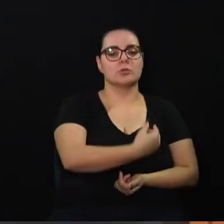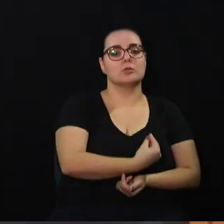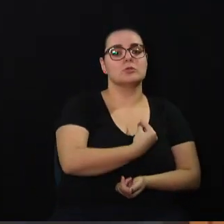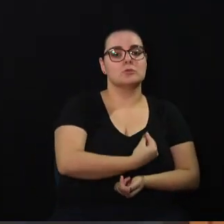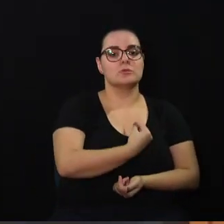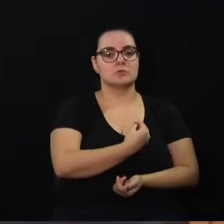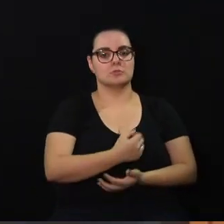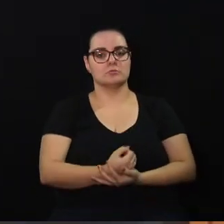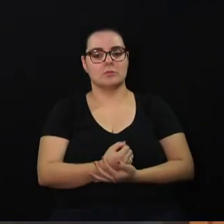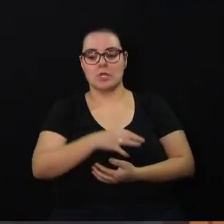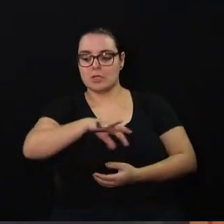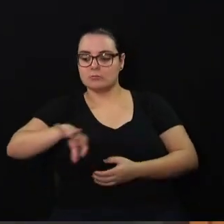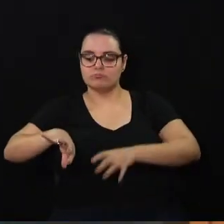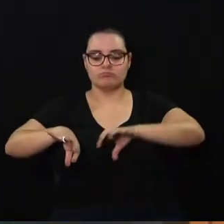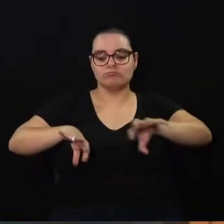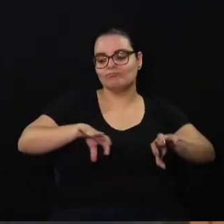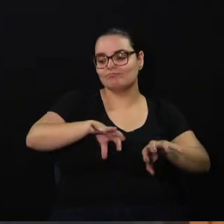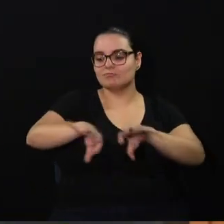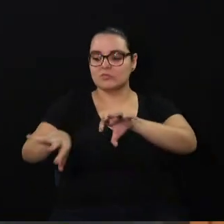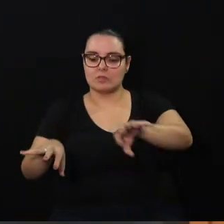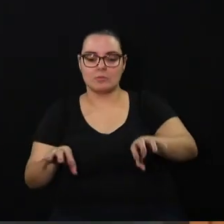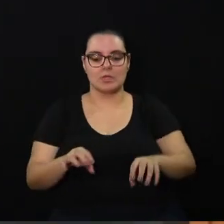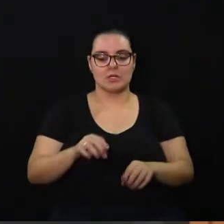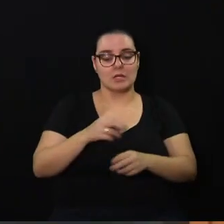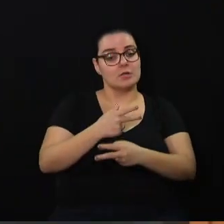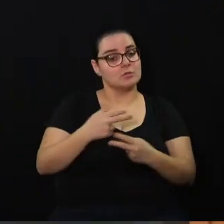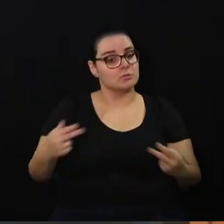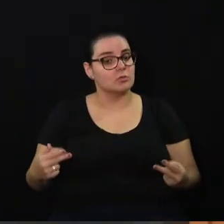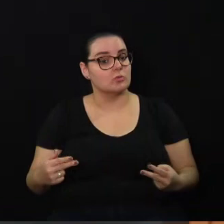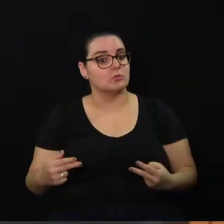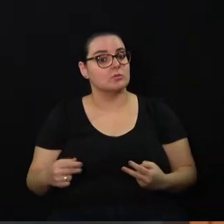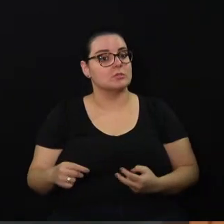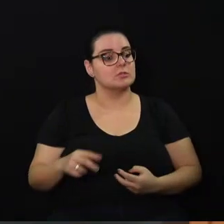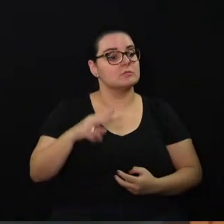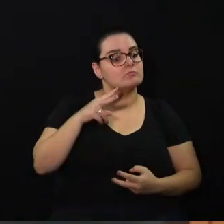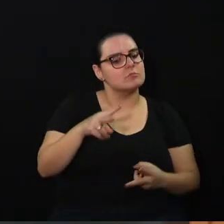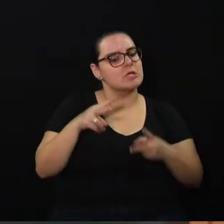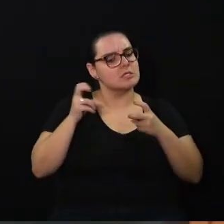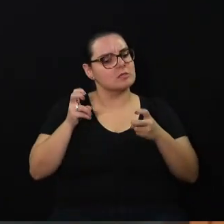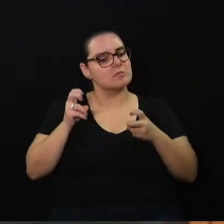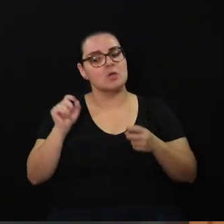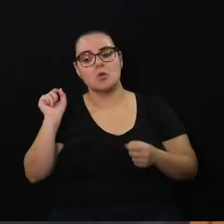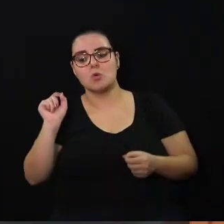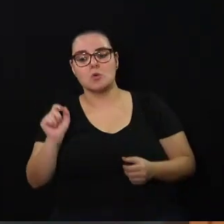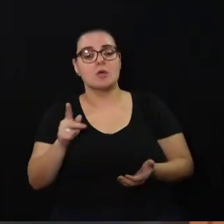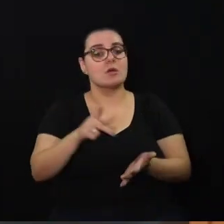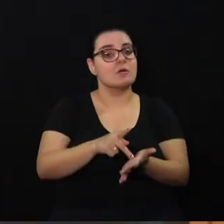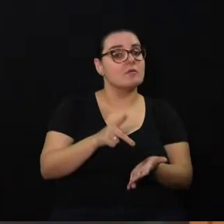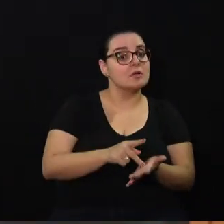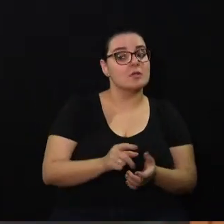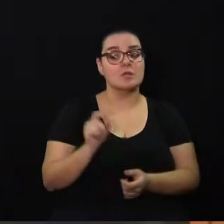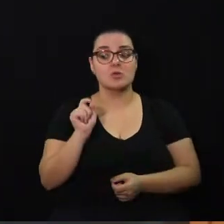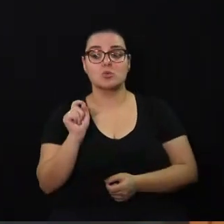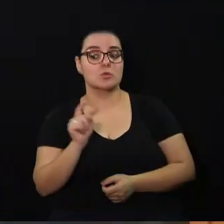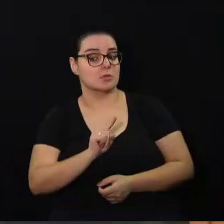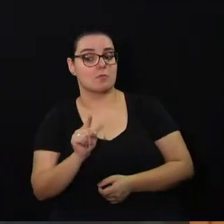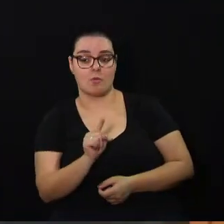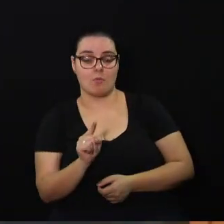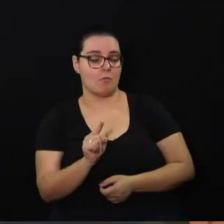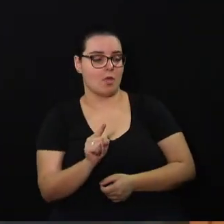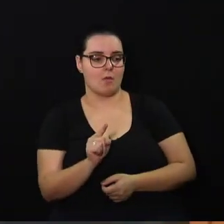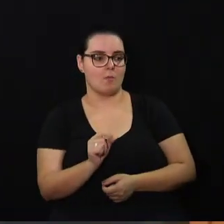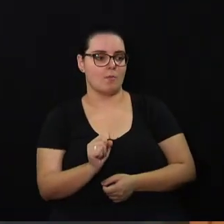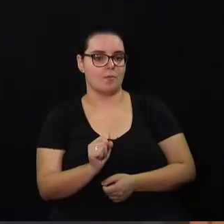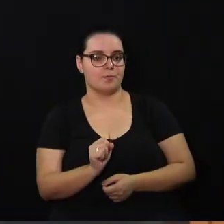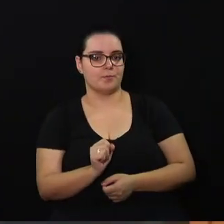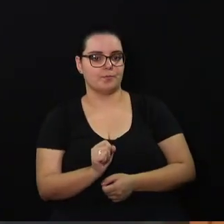desmistificar algumas coisas para que a gente consiga transmitir um pouco de informação para que vocês